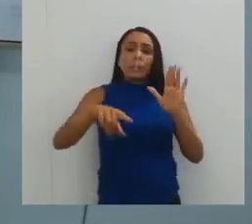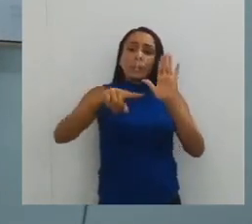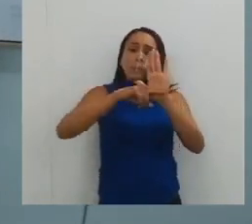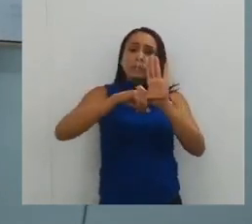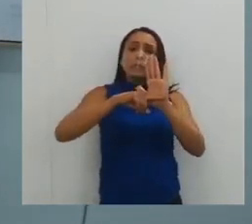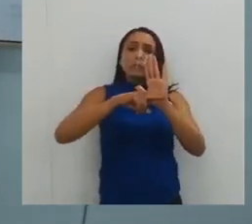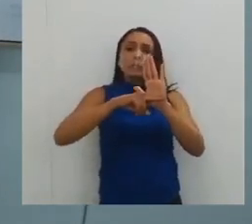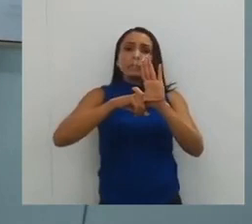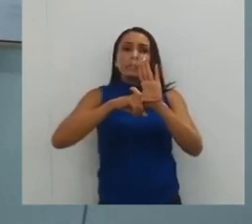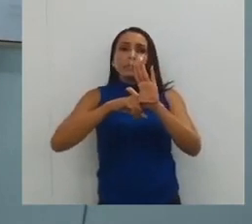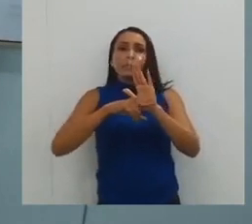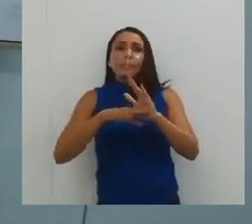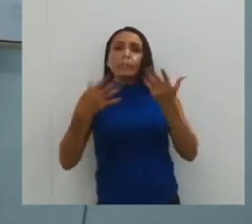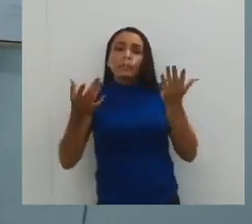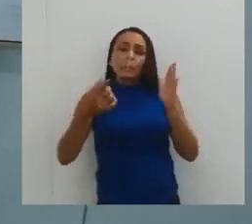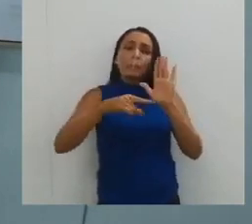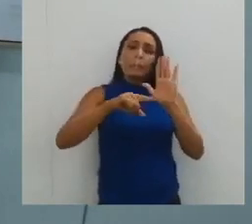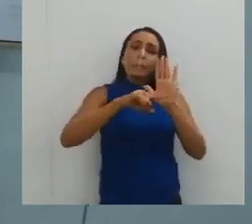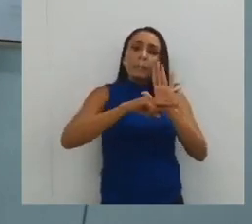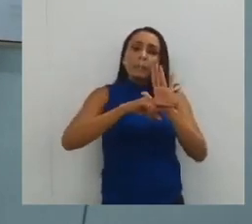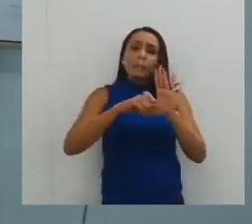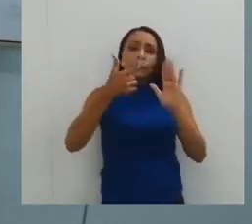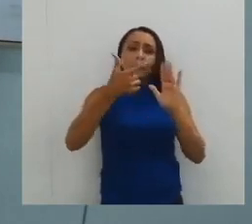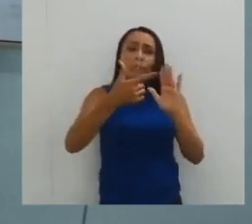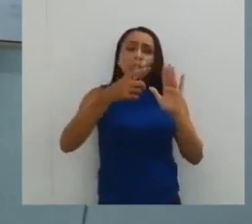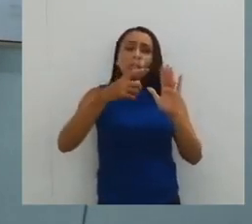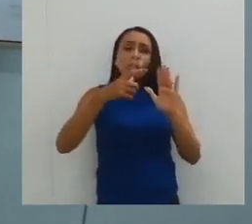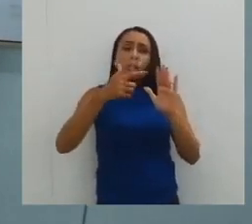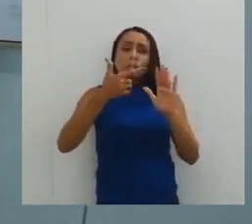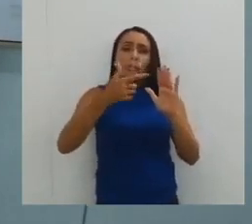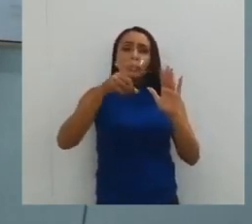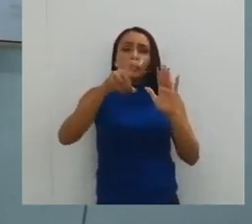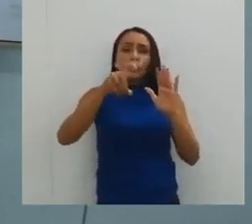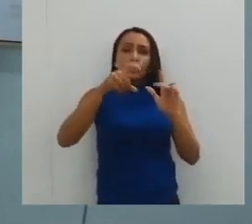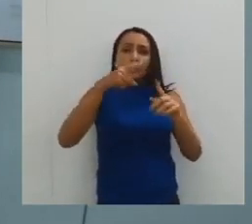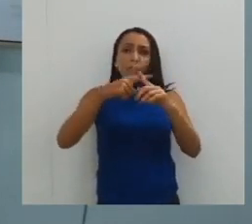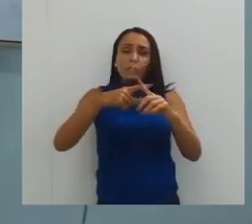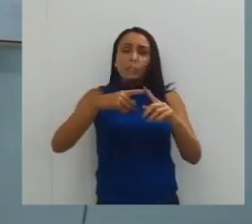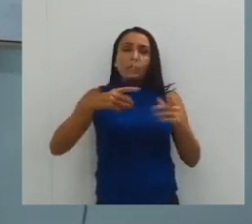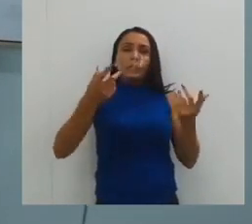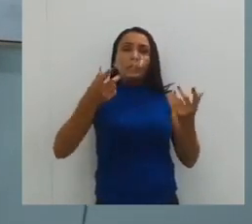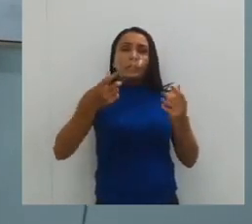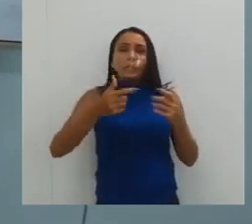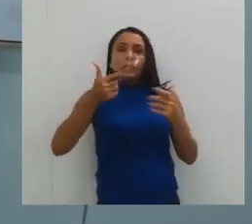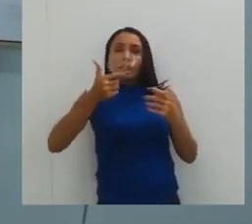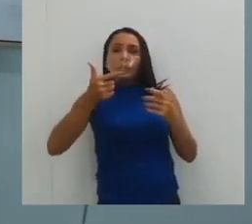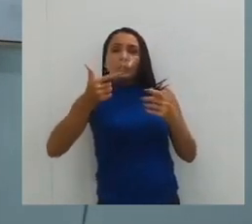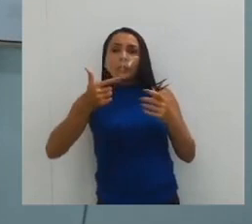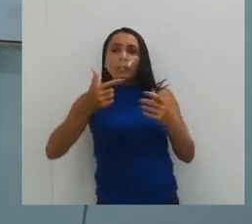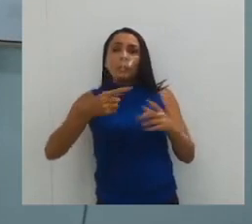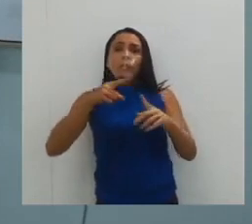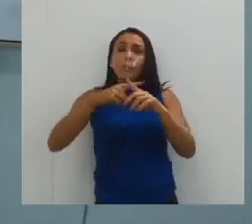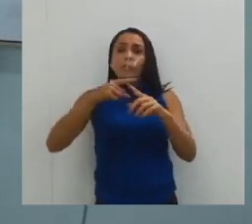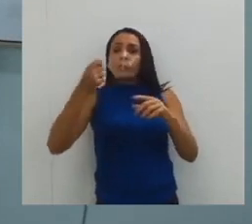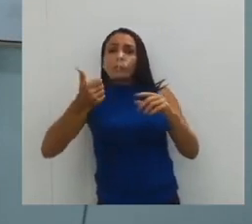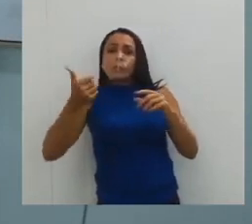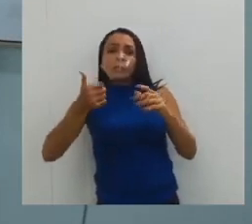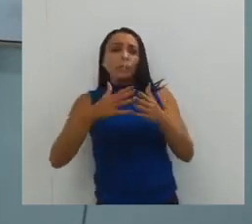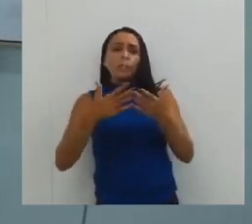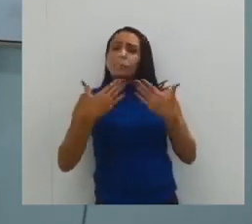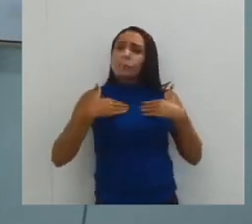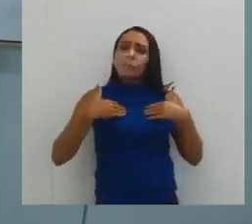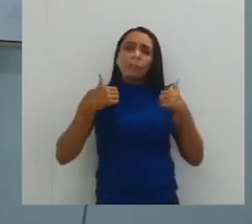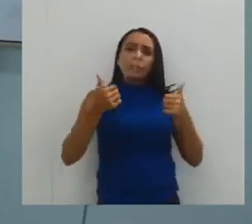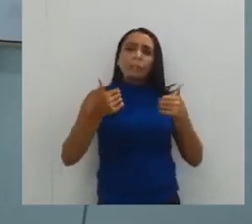do primeiro menos 2 vezes o segundo vezes o primeiro mais o quadrado do segundo. Beleza?